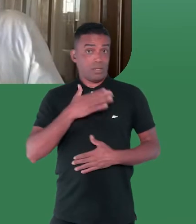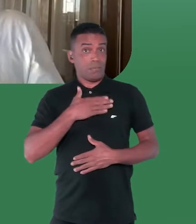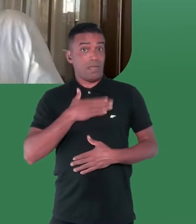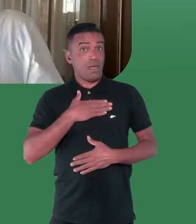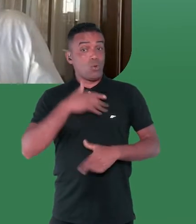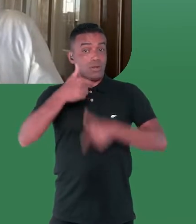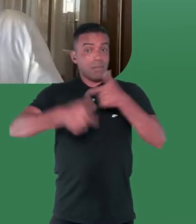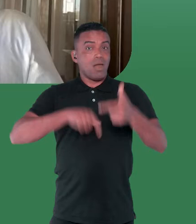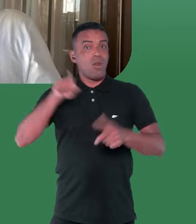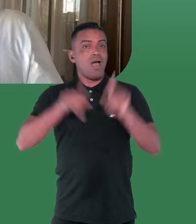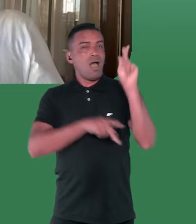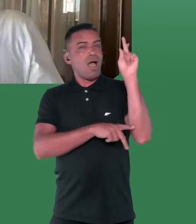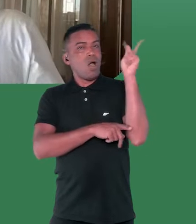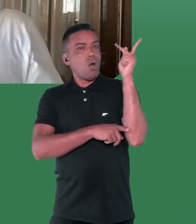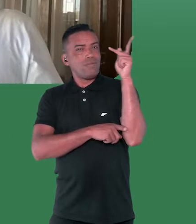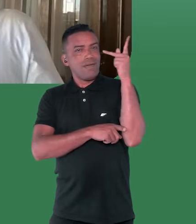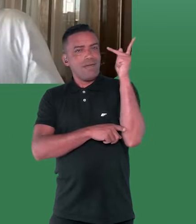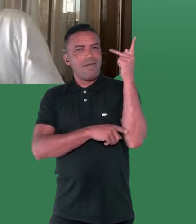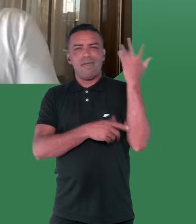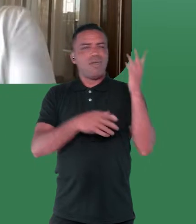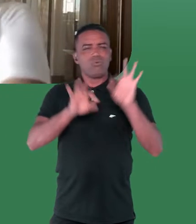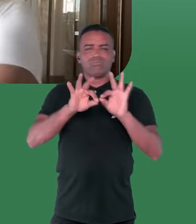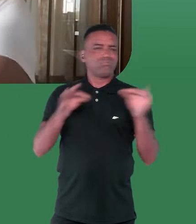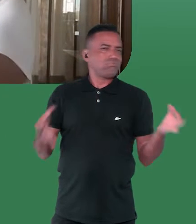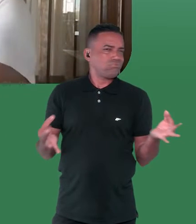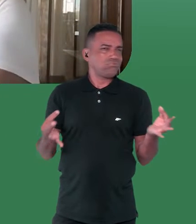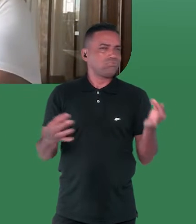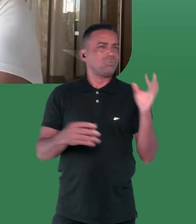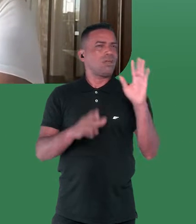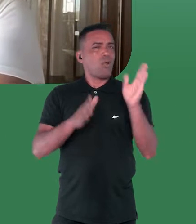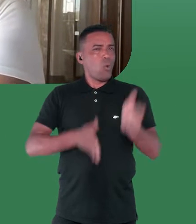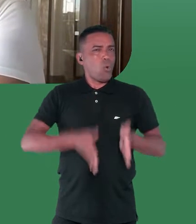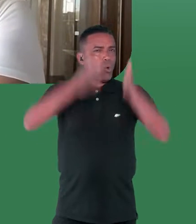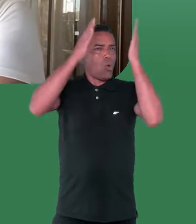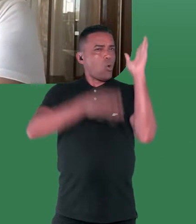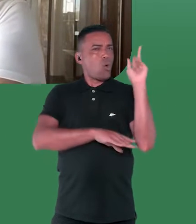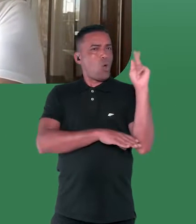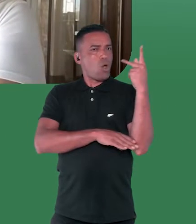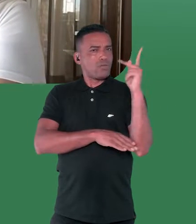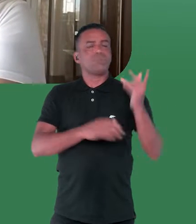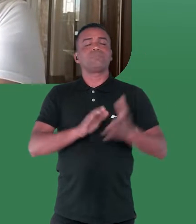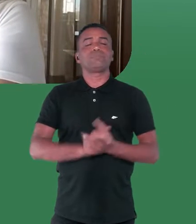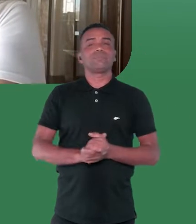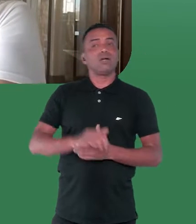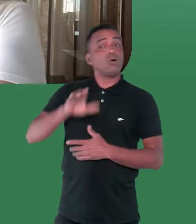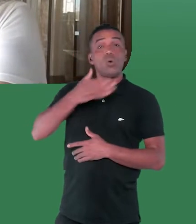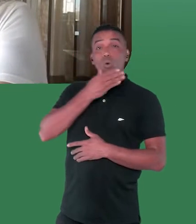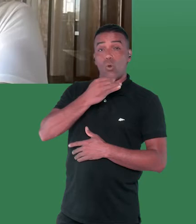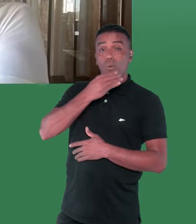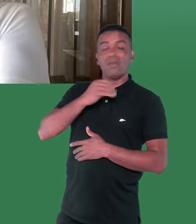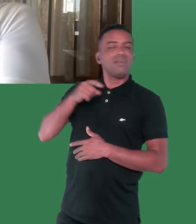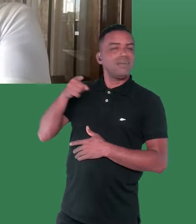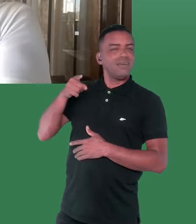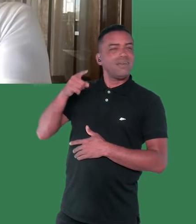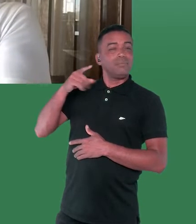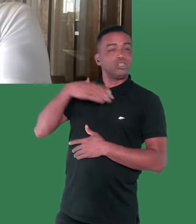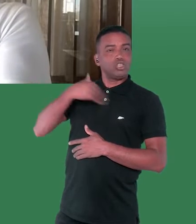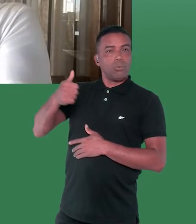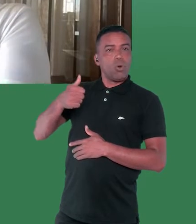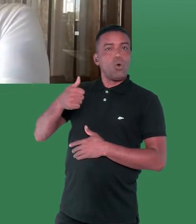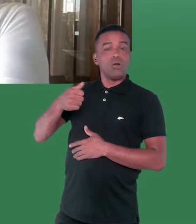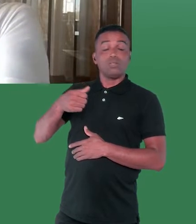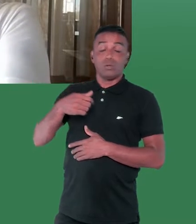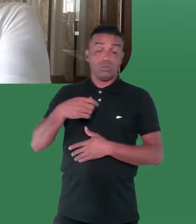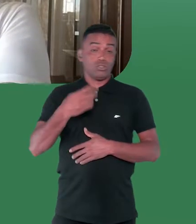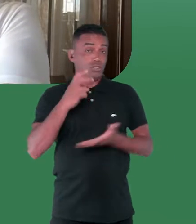ele era muito modesto, um hotel muito, muito humilde. E então o São Francisco me contratou para que de 2 da tarde, eu